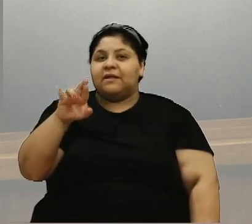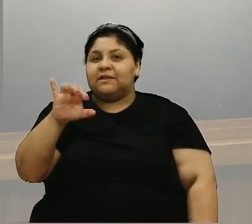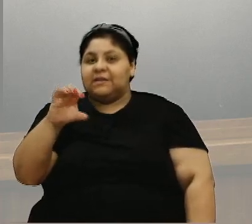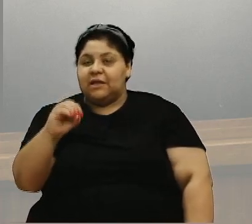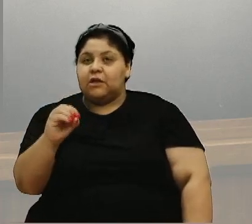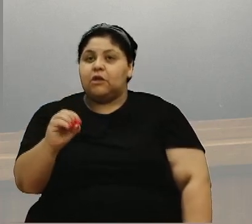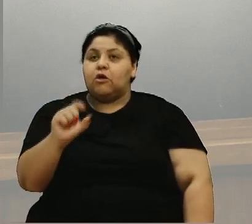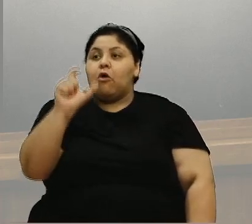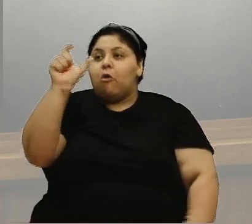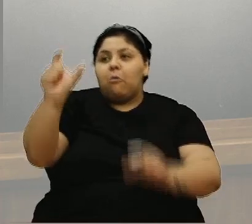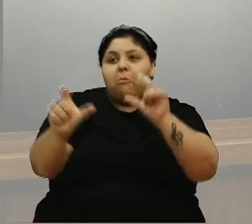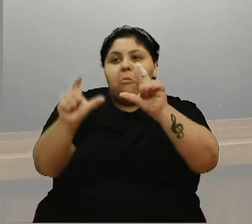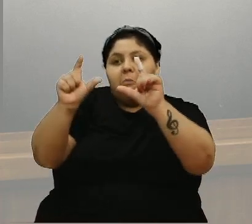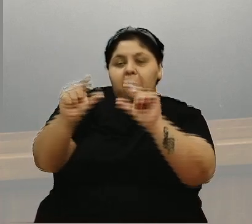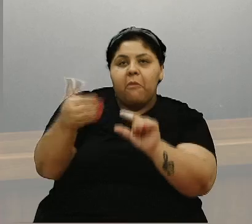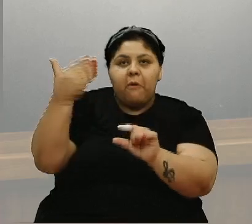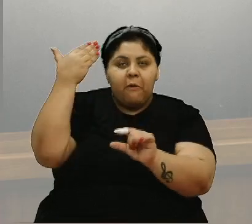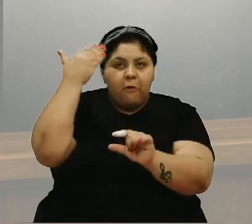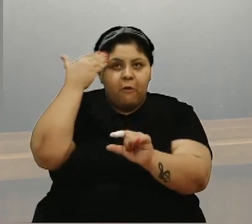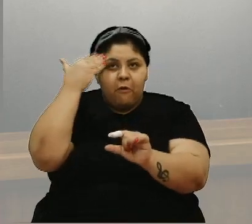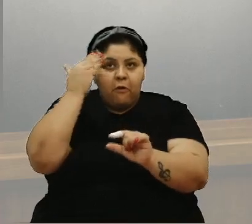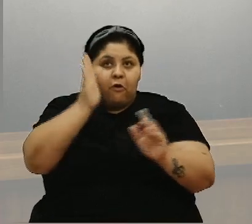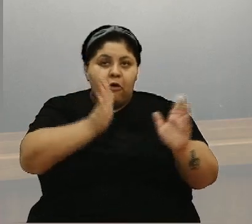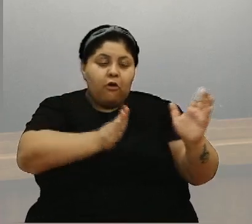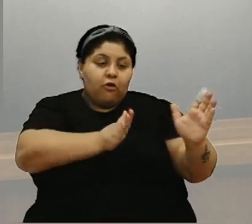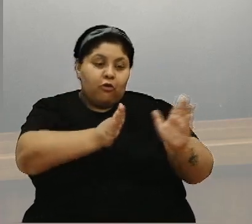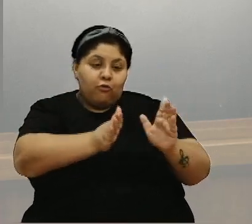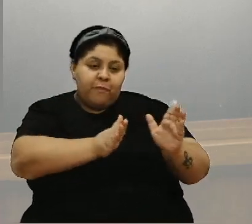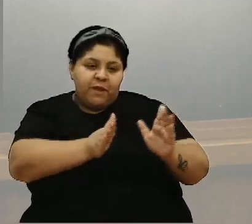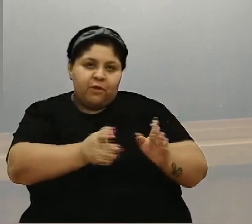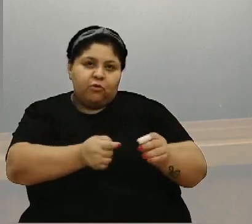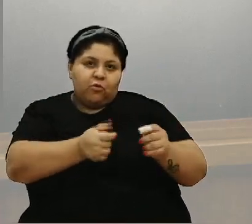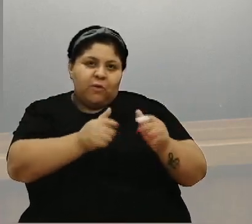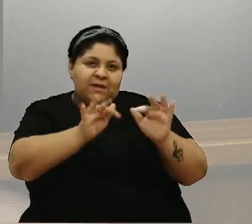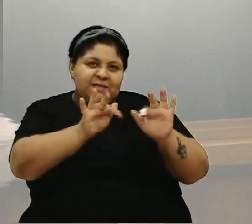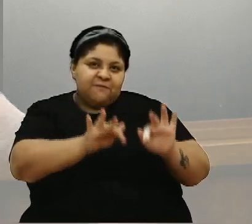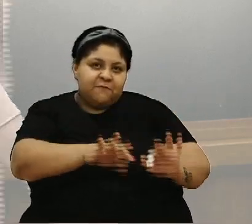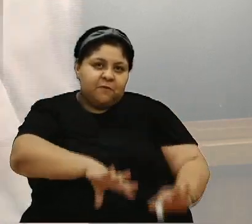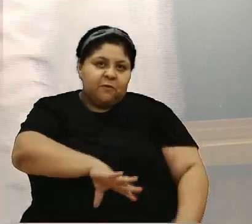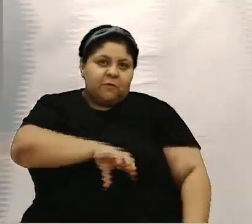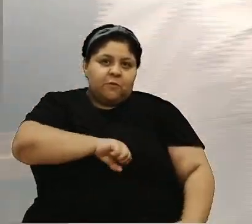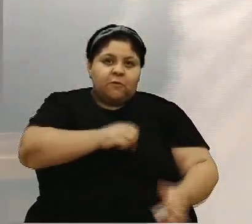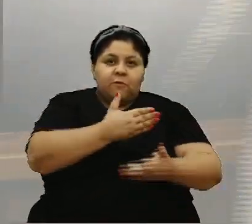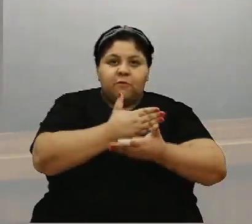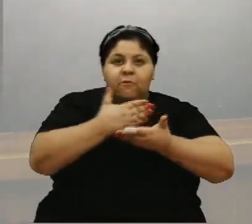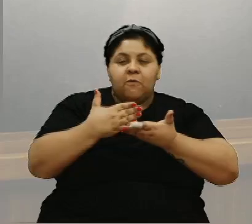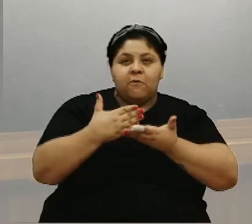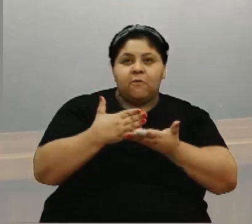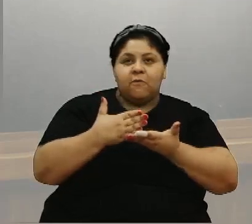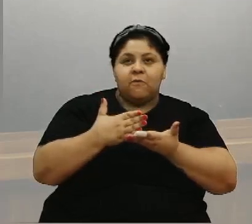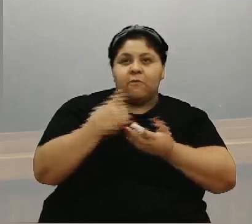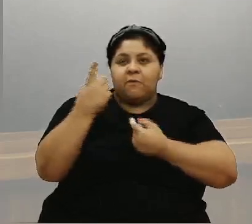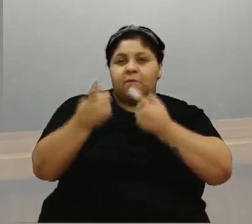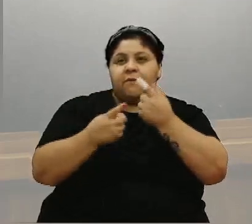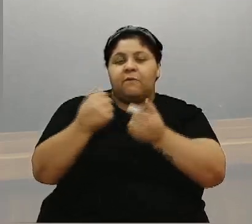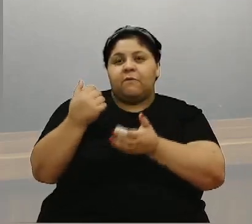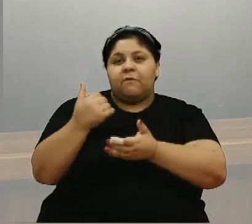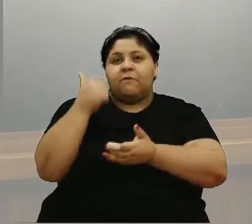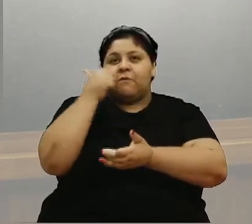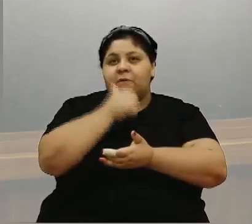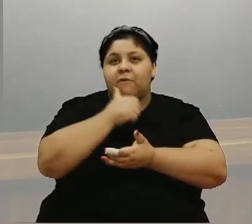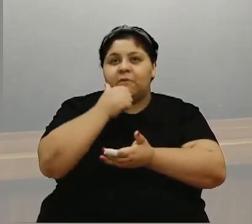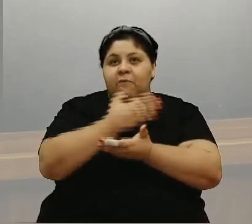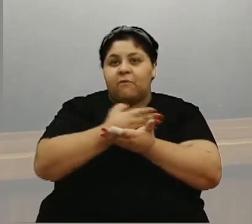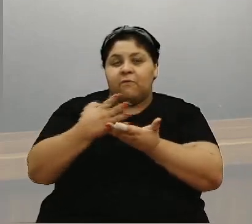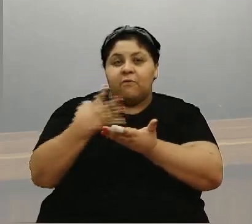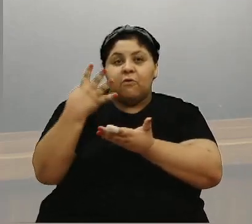gente sabe que o climatério, ele começa, na maioria das mulheres, a partir dos